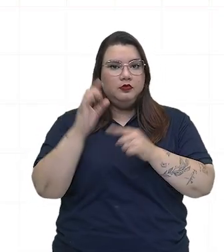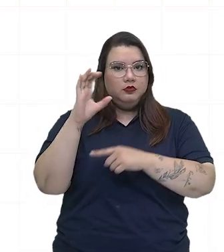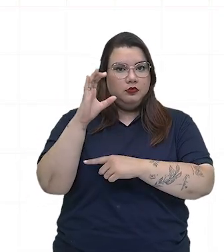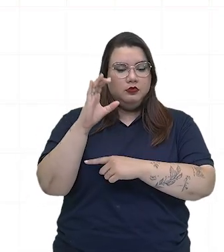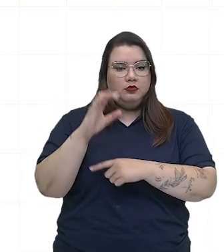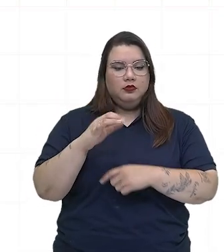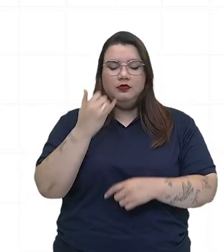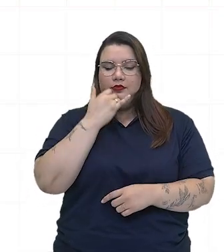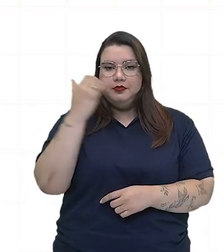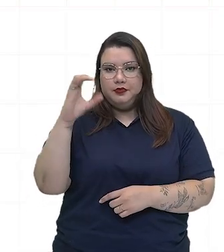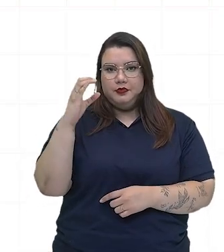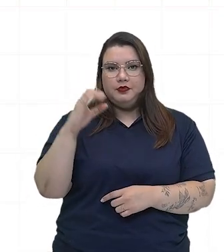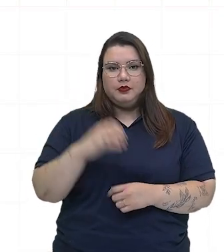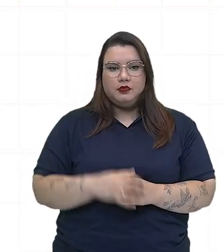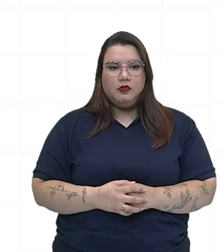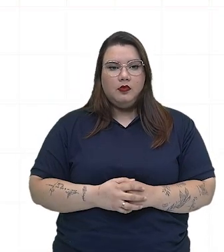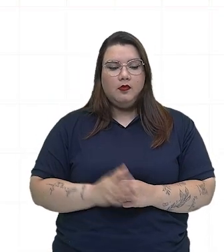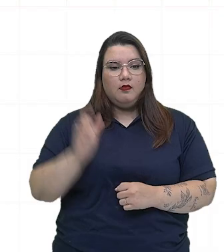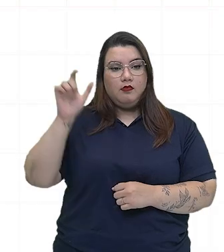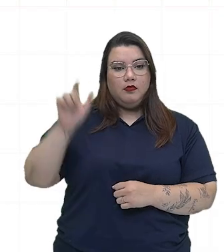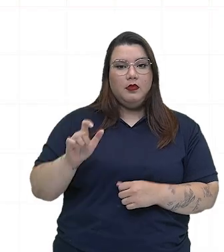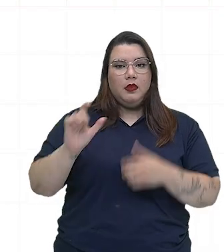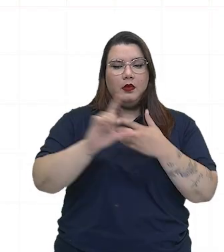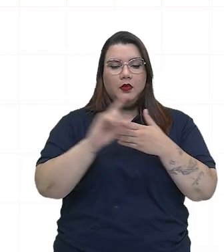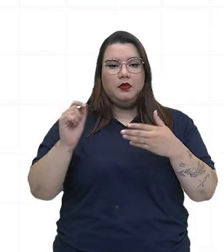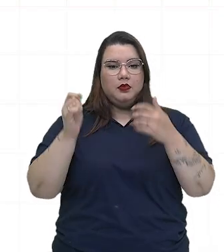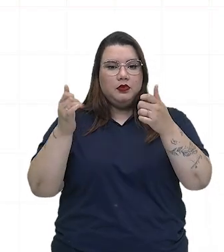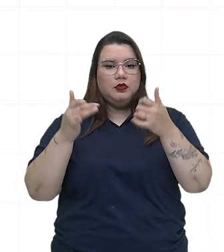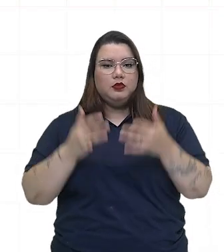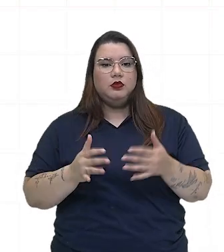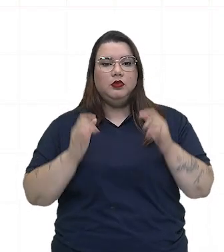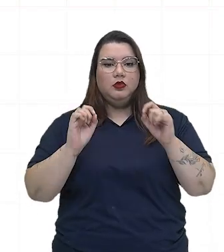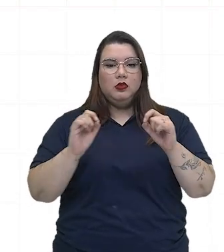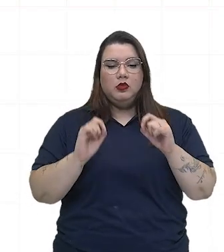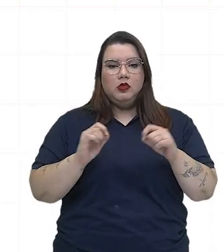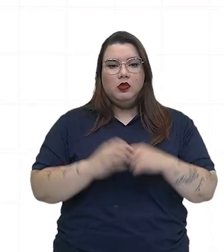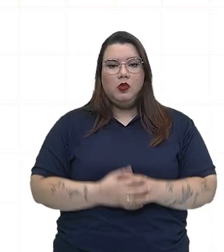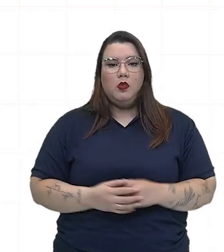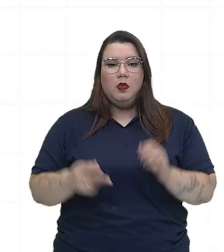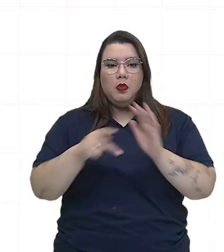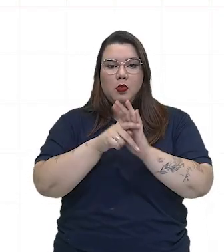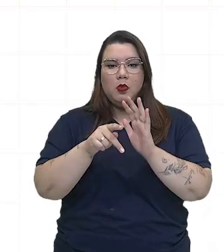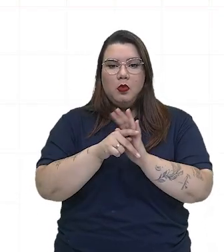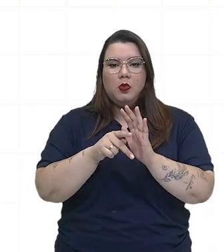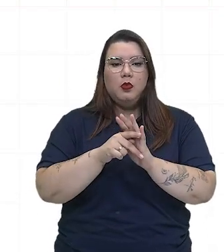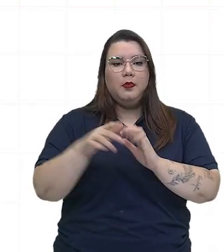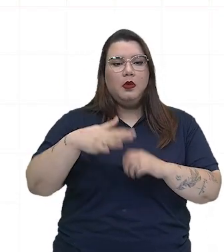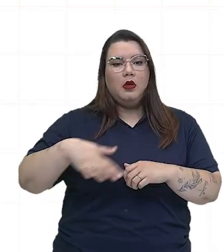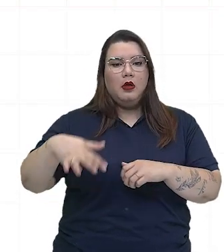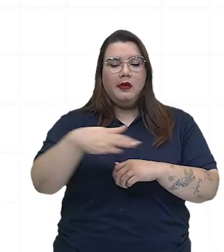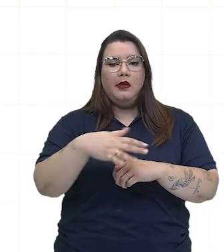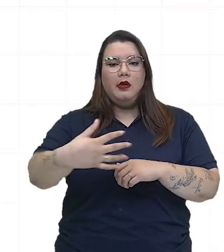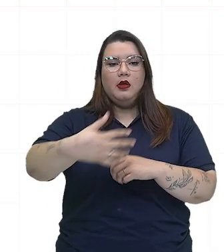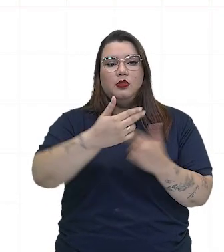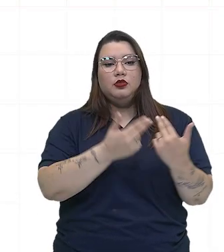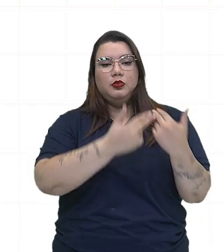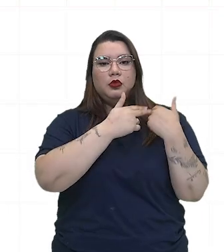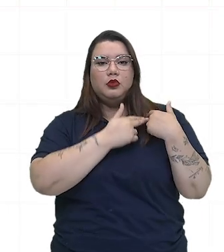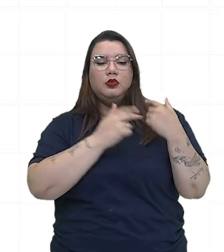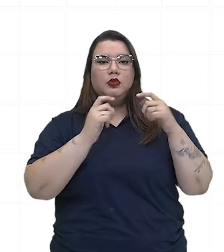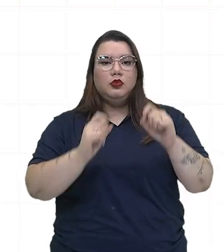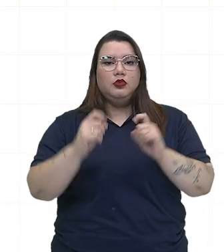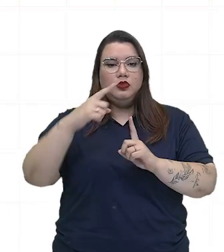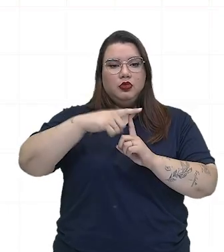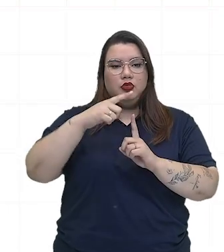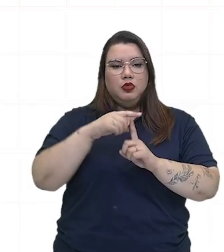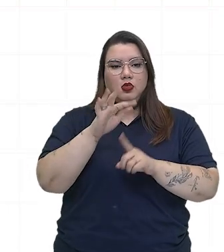ciência. Para Wegener, as forças responsáveis pelo movimento dos continentes seriam as